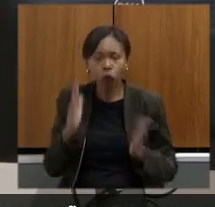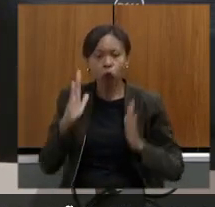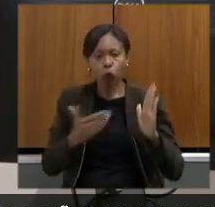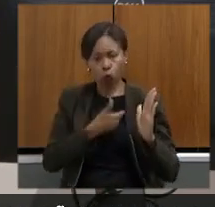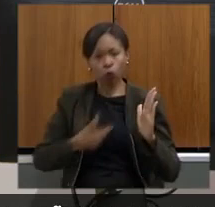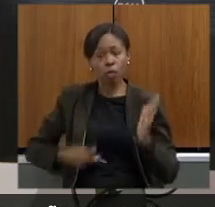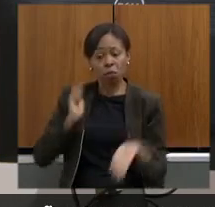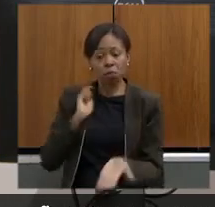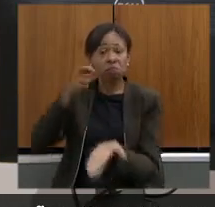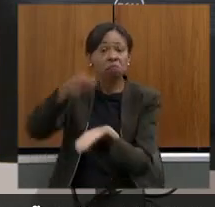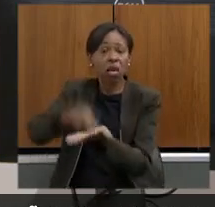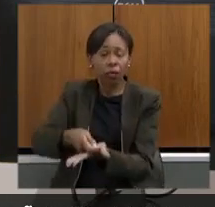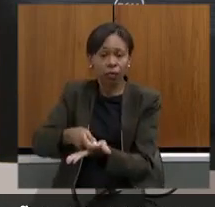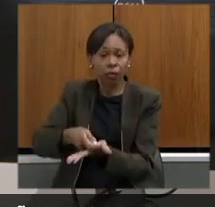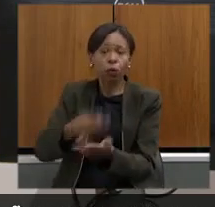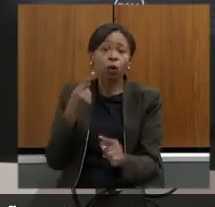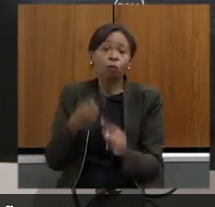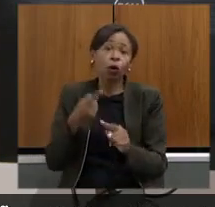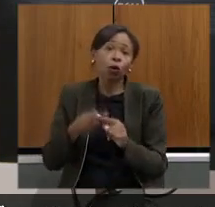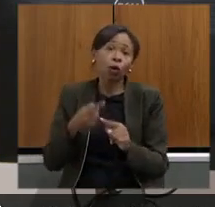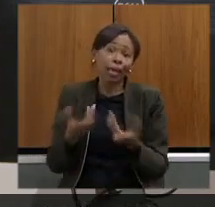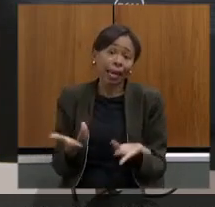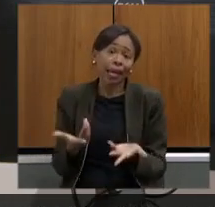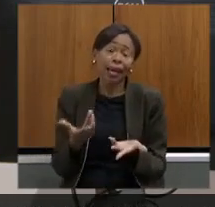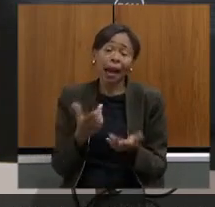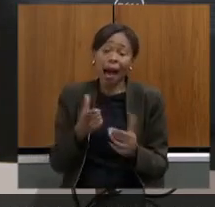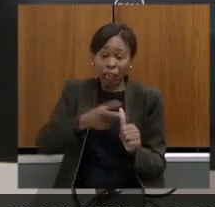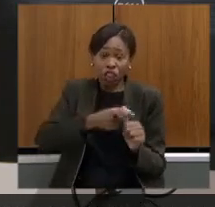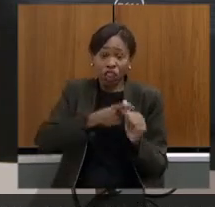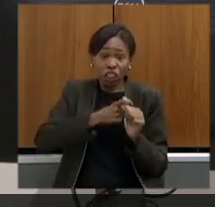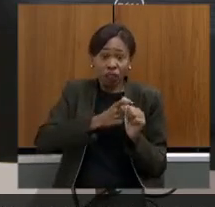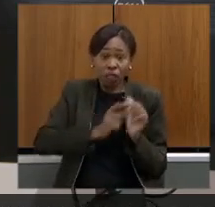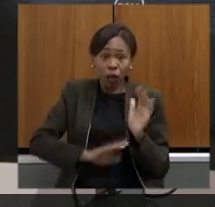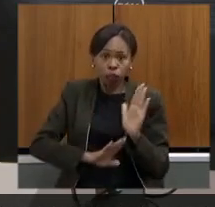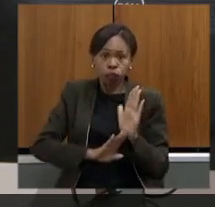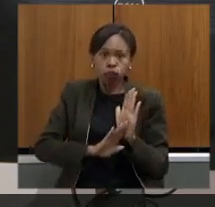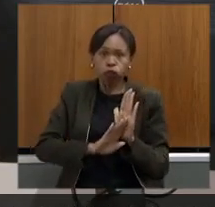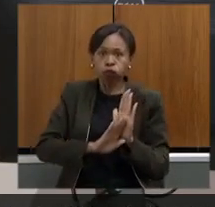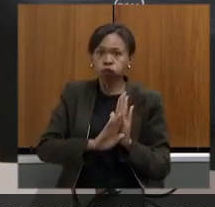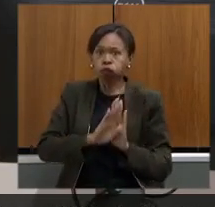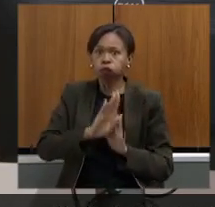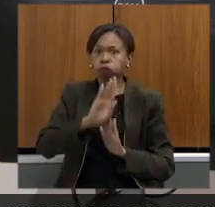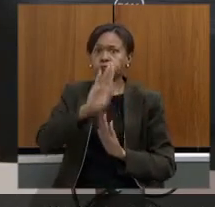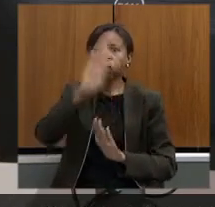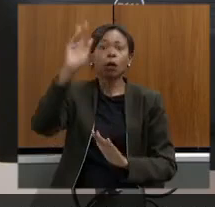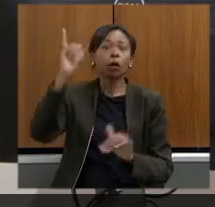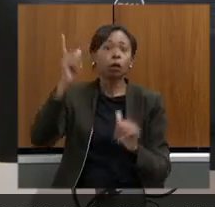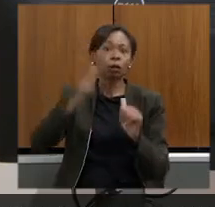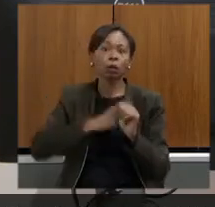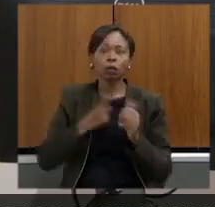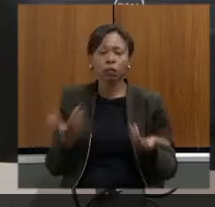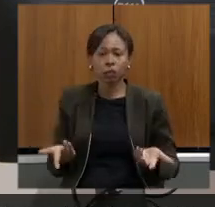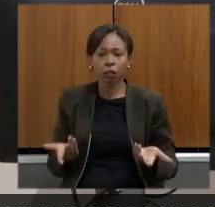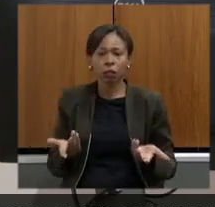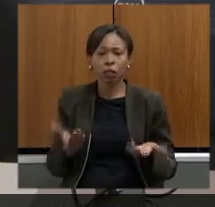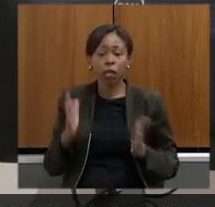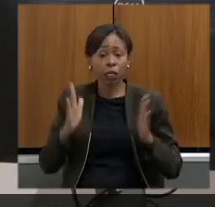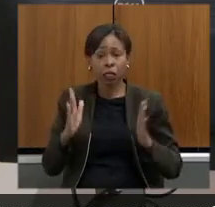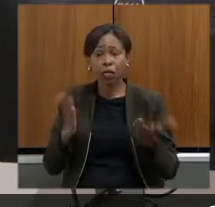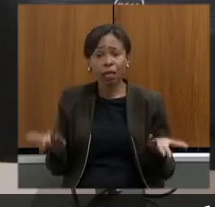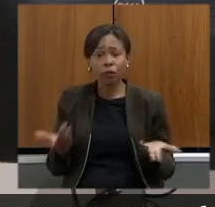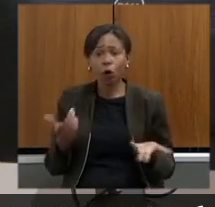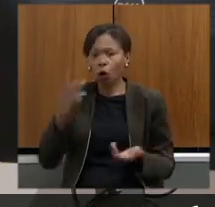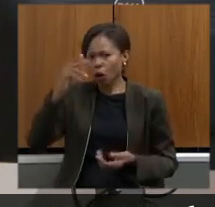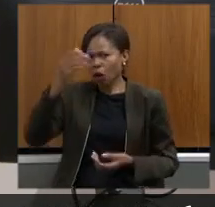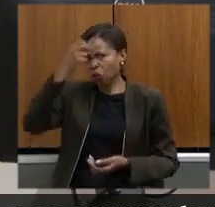agora é porque cresceu a dívida durante esse tempo e os municípios não receberam